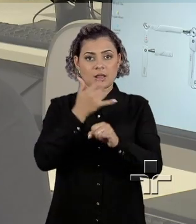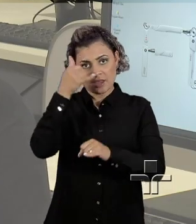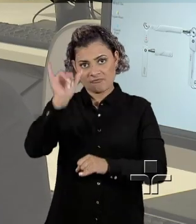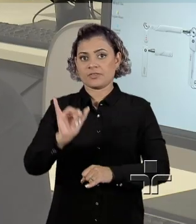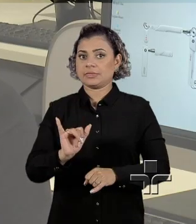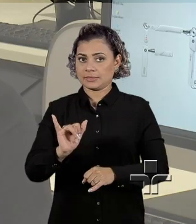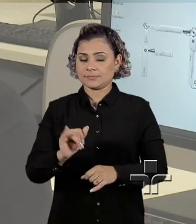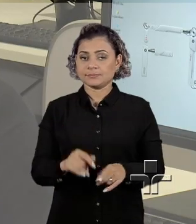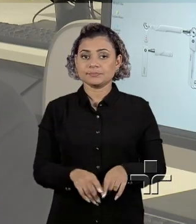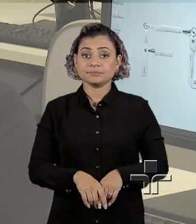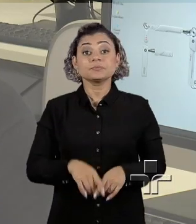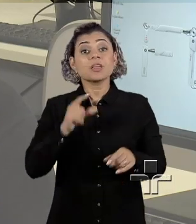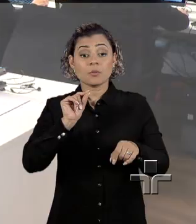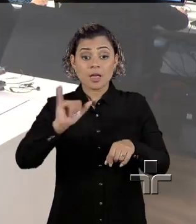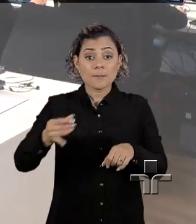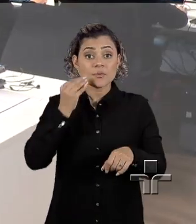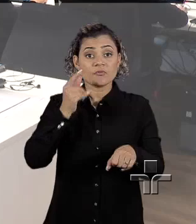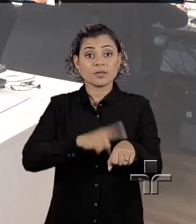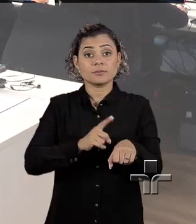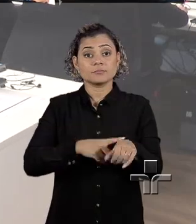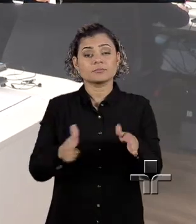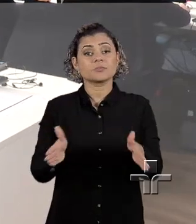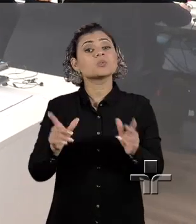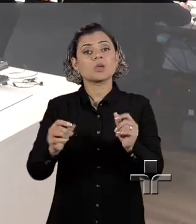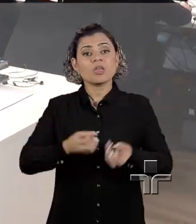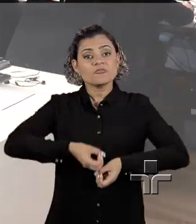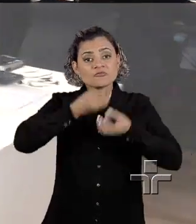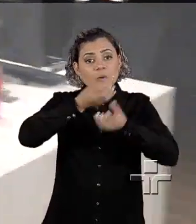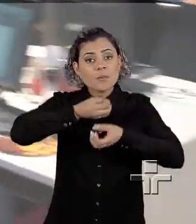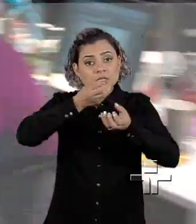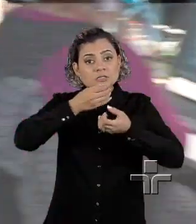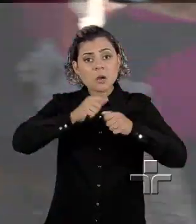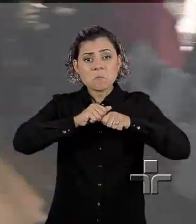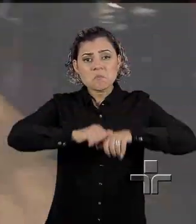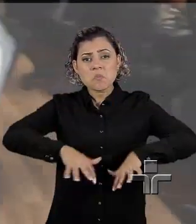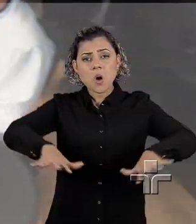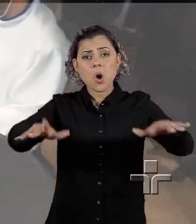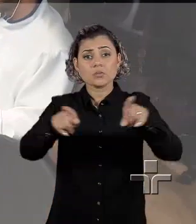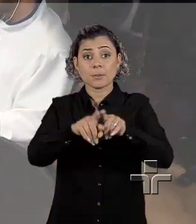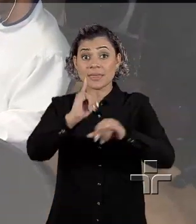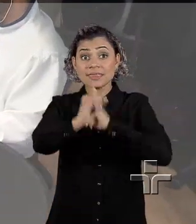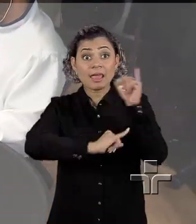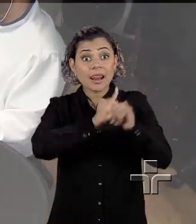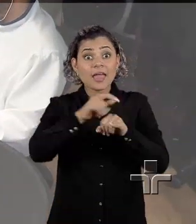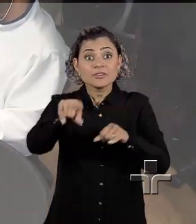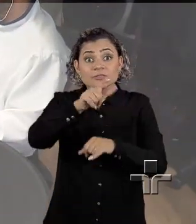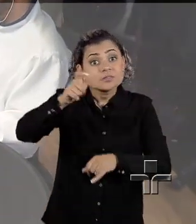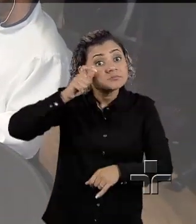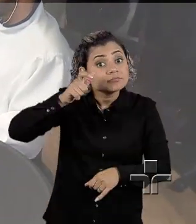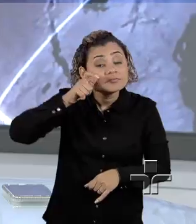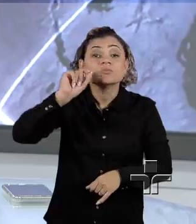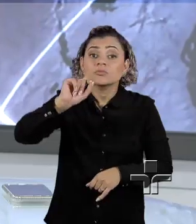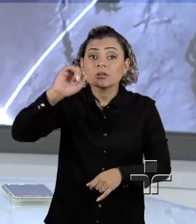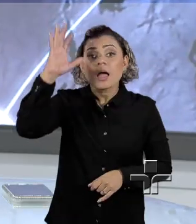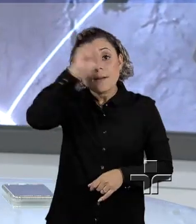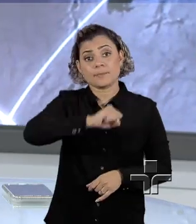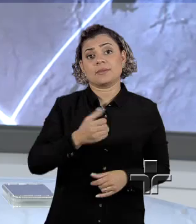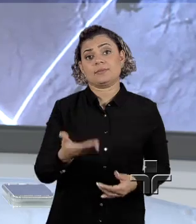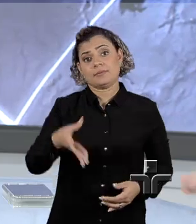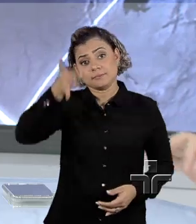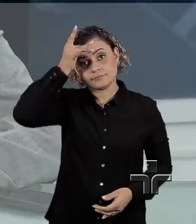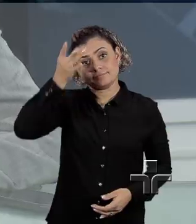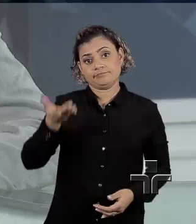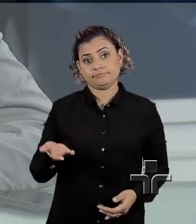aproveite esses momentos, onde as informações estão saindo na imprensa e que ele aprenda com isso.